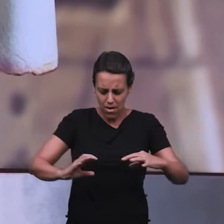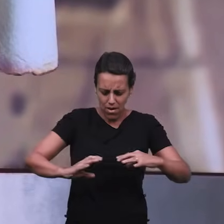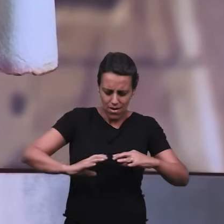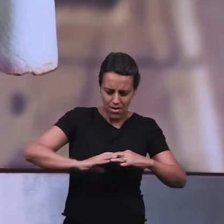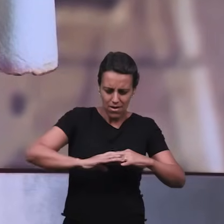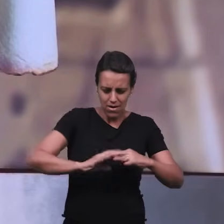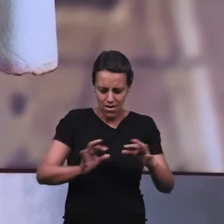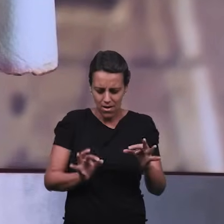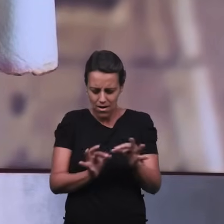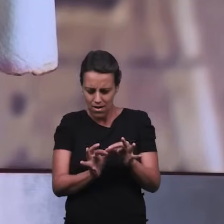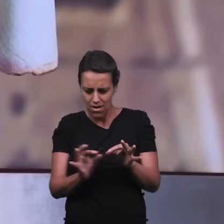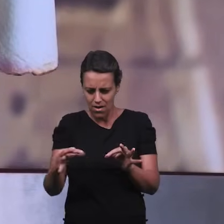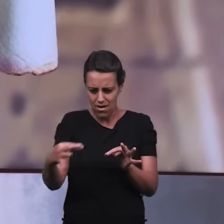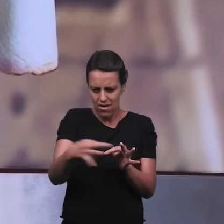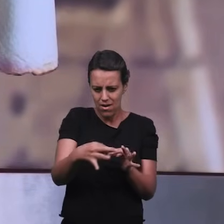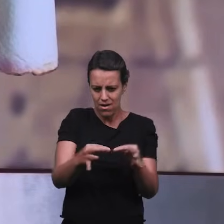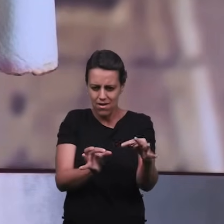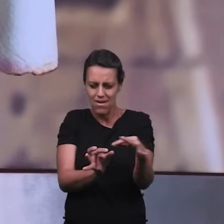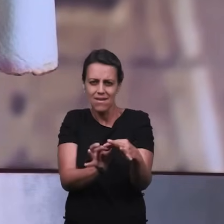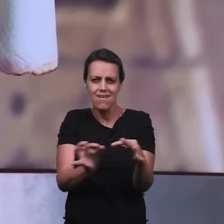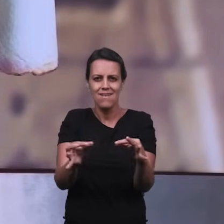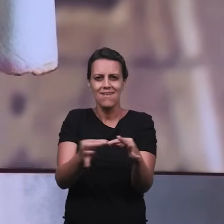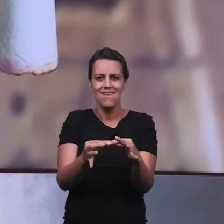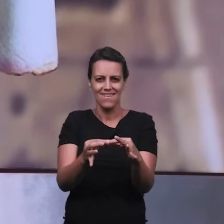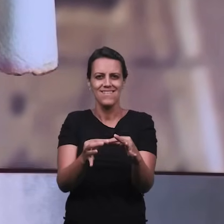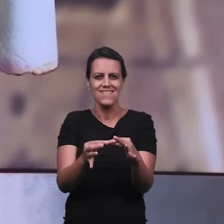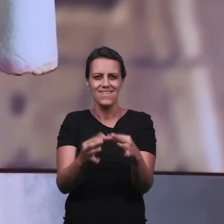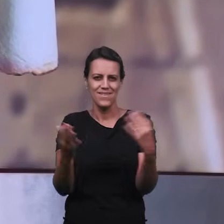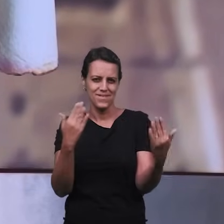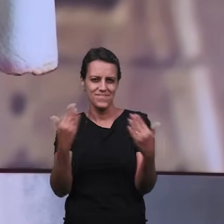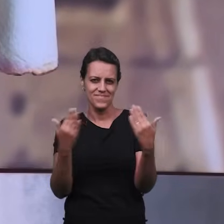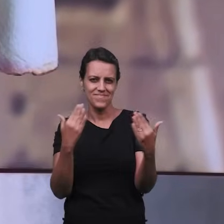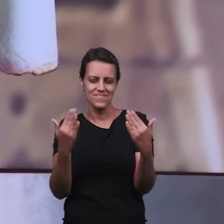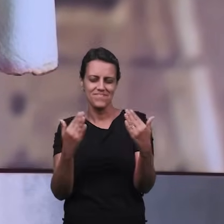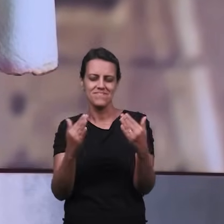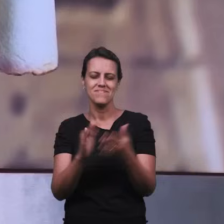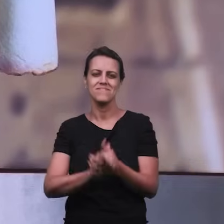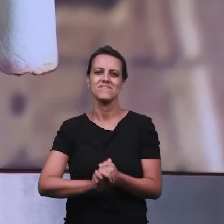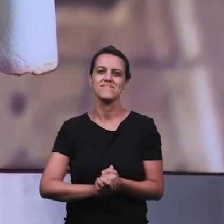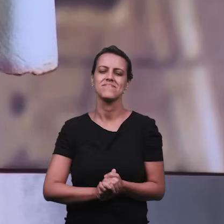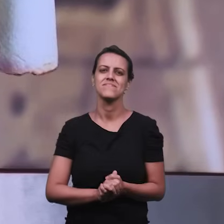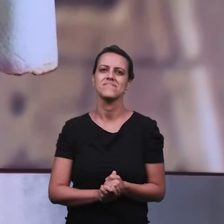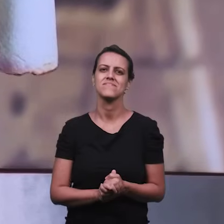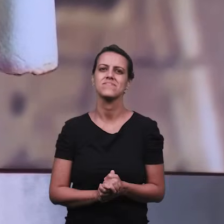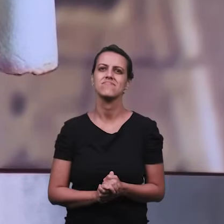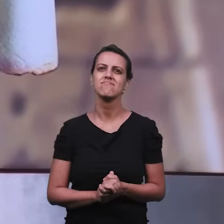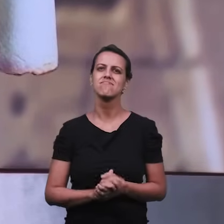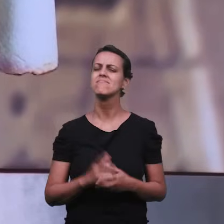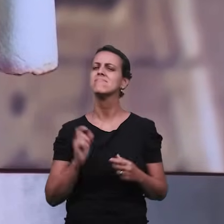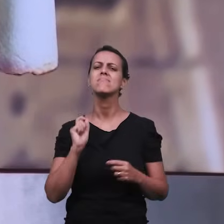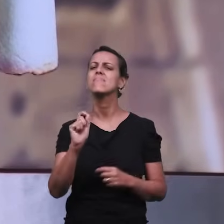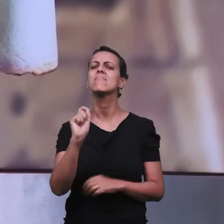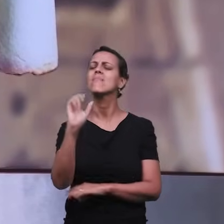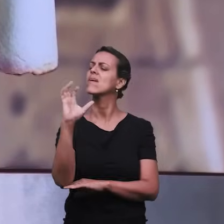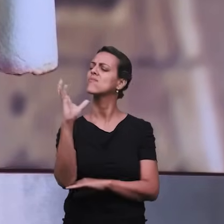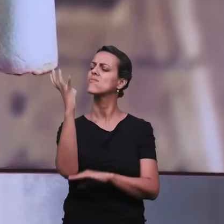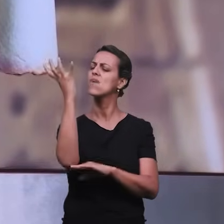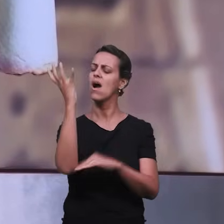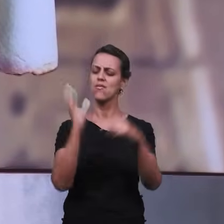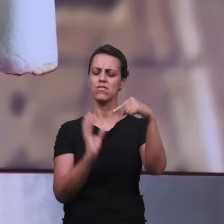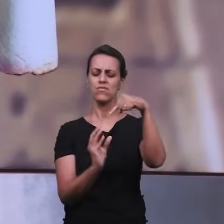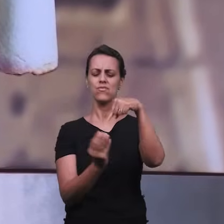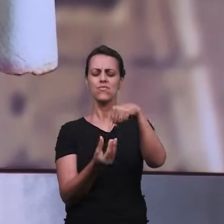longo dos séculos da história humana. Para começar, é importante saber quem é a figueira